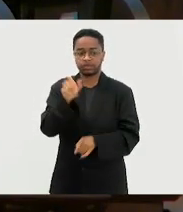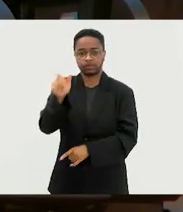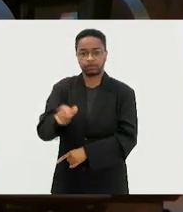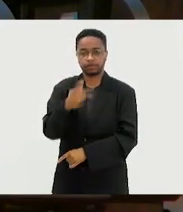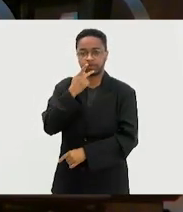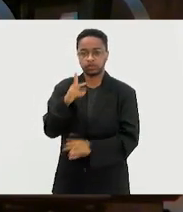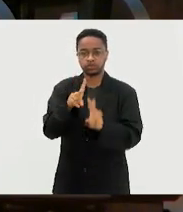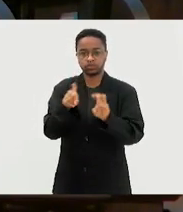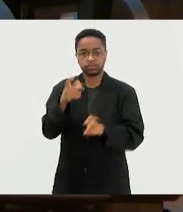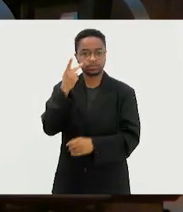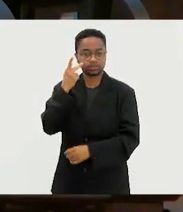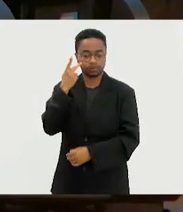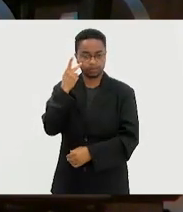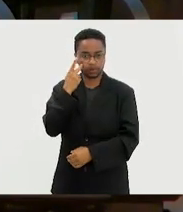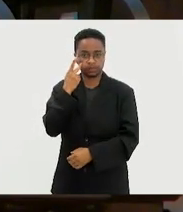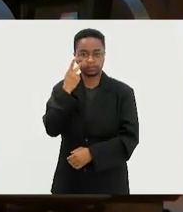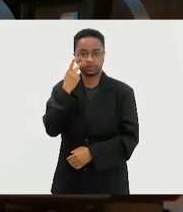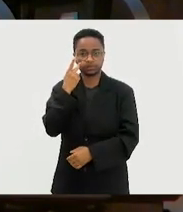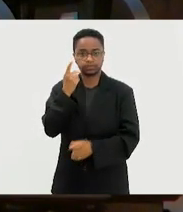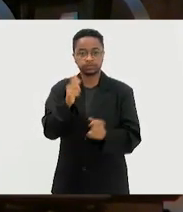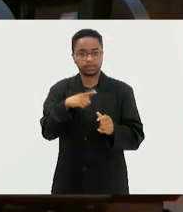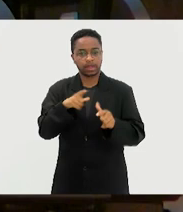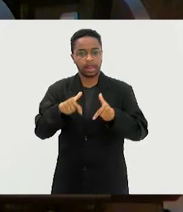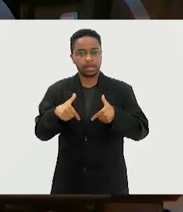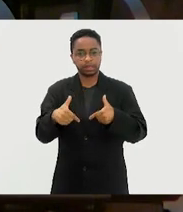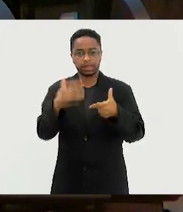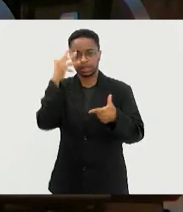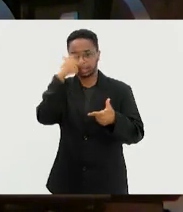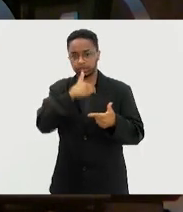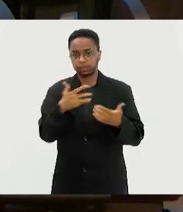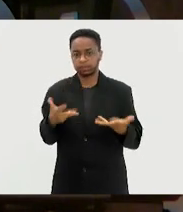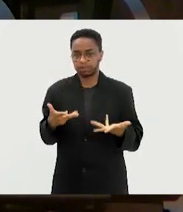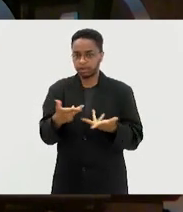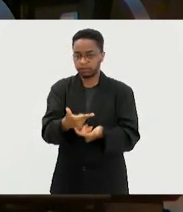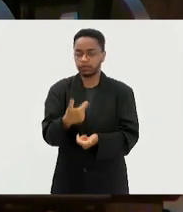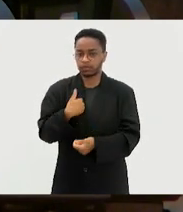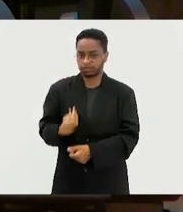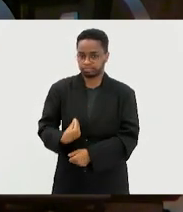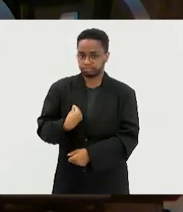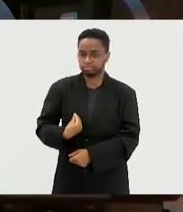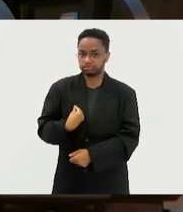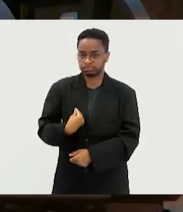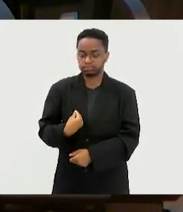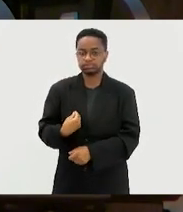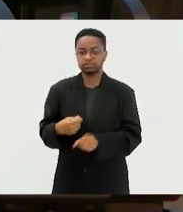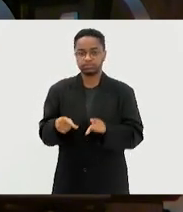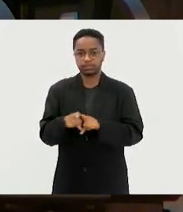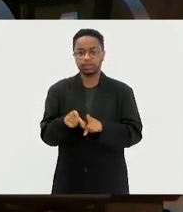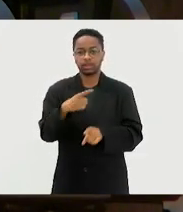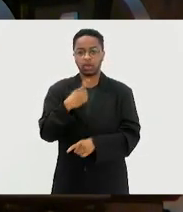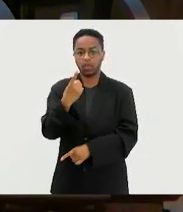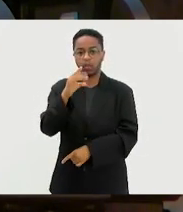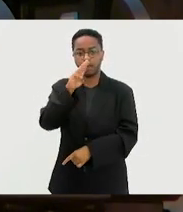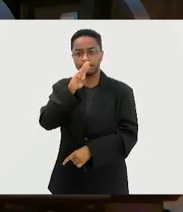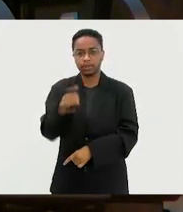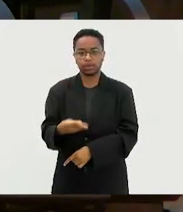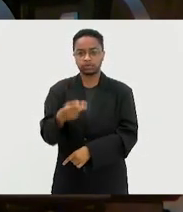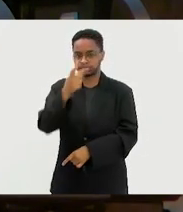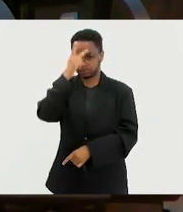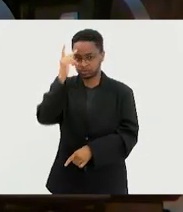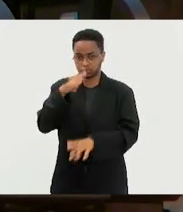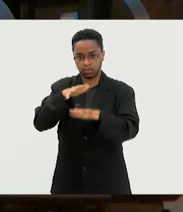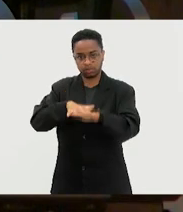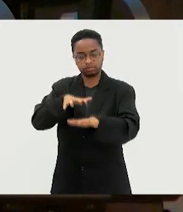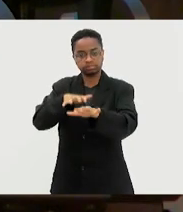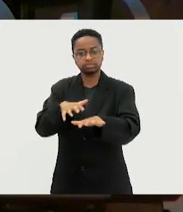São Paulo, naquele ato lindo e maravilhoso, deputado. Eu estive lá e foi mais de 1 milhão de pessoas ali,